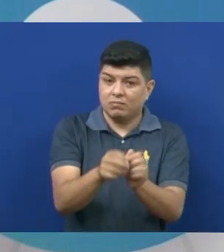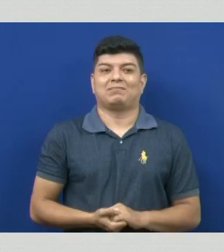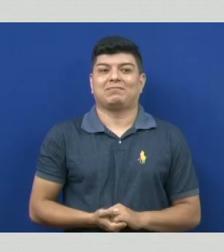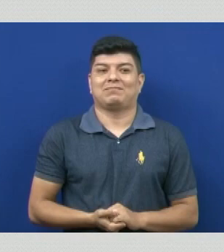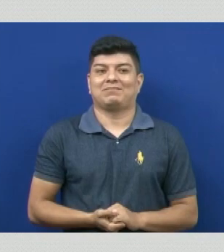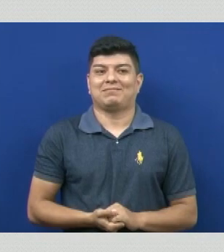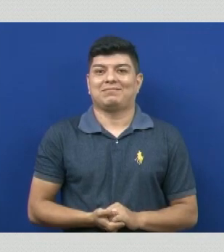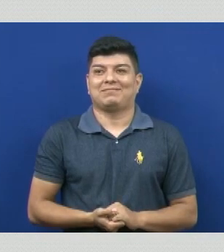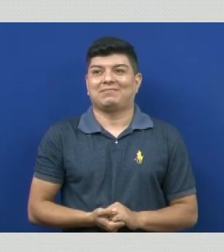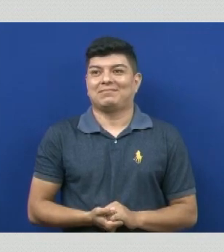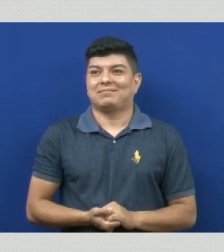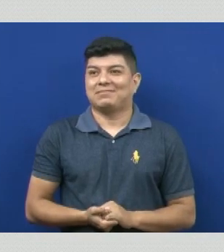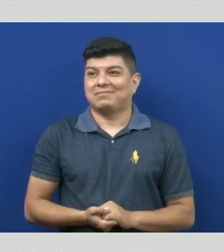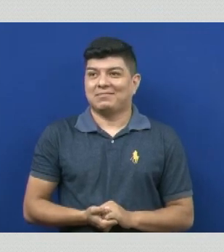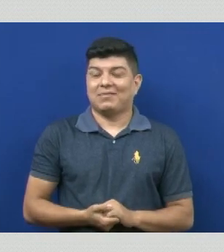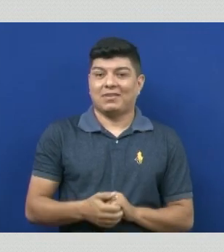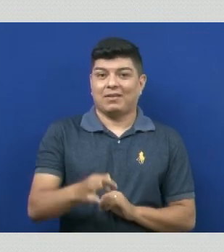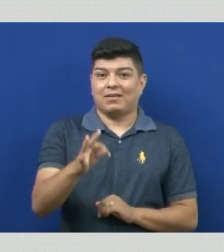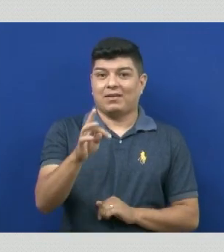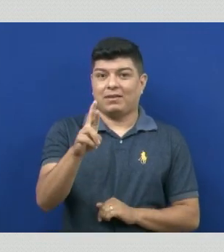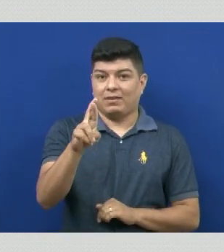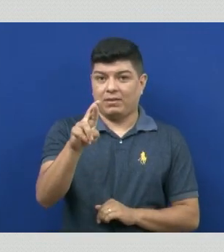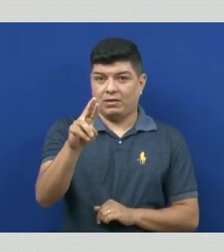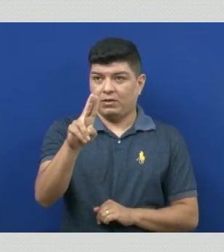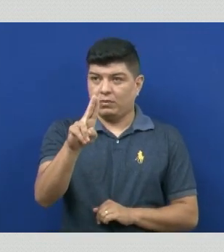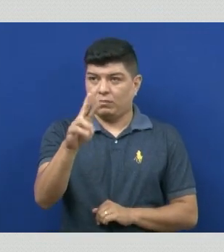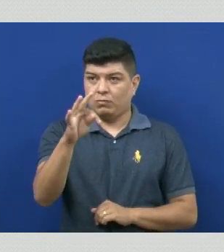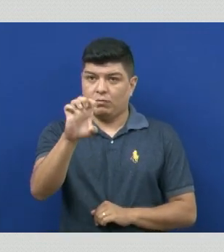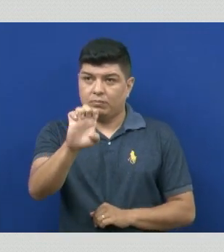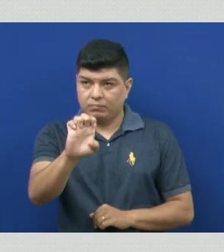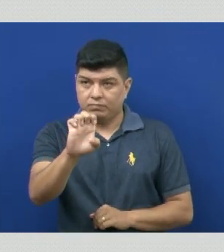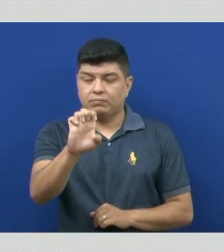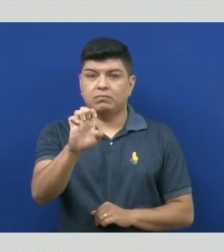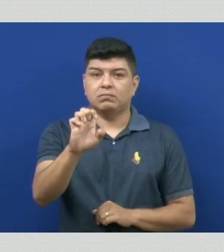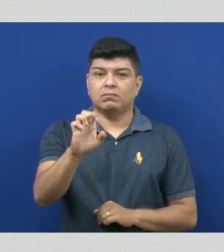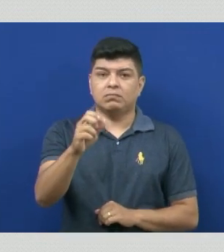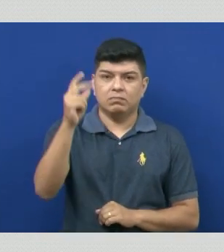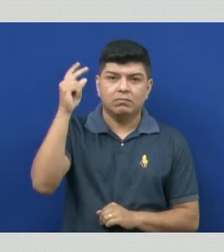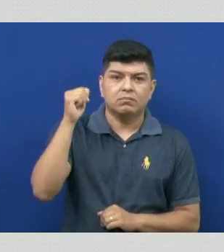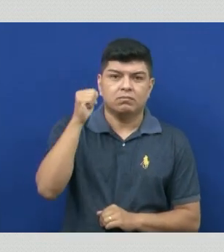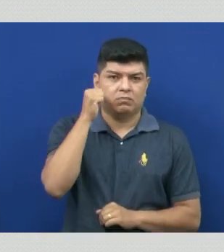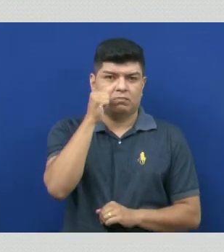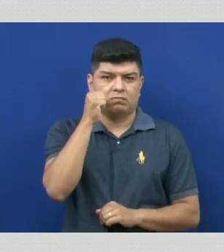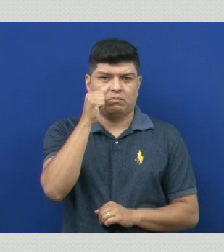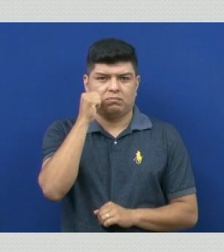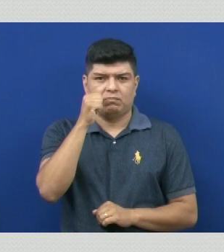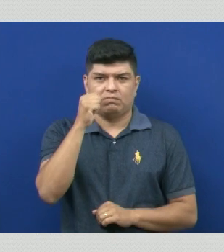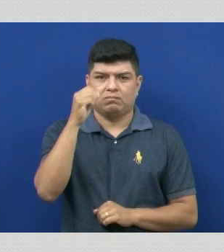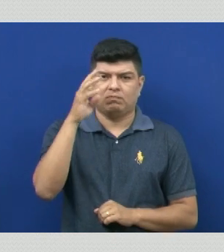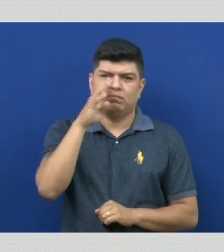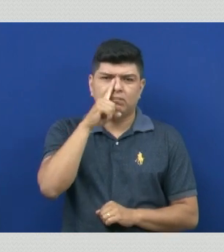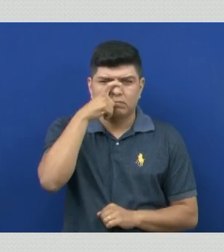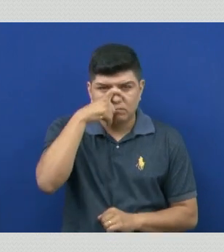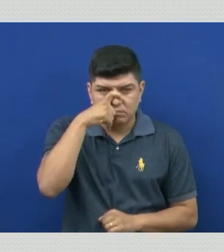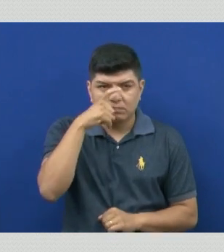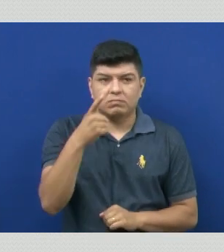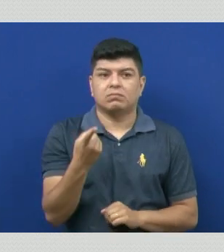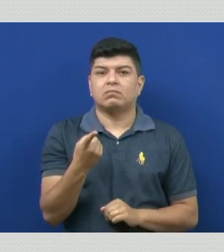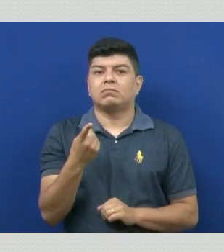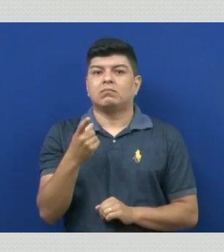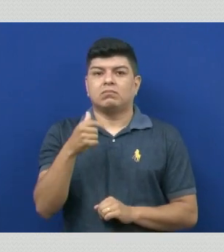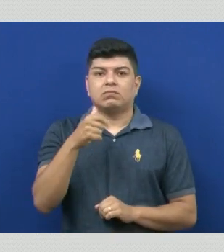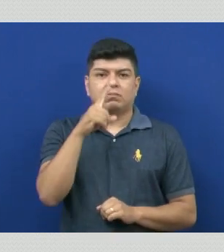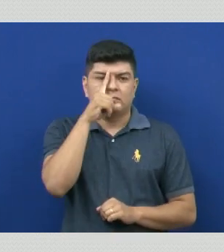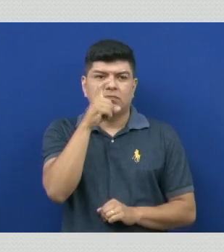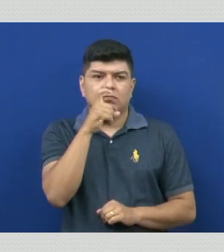seguir. Dona Trude. Houve uma vez uma menininha teimosa e muito curiosa. Quando os pais lhe